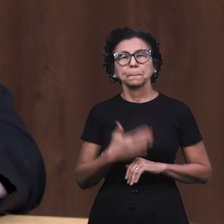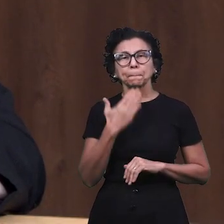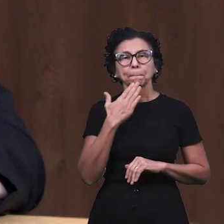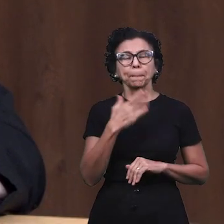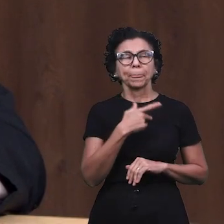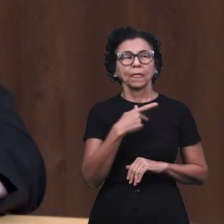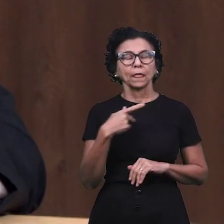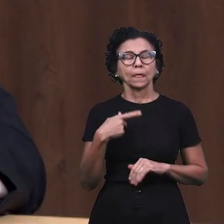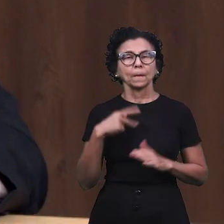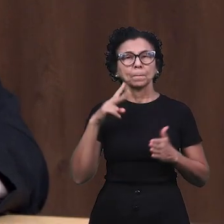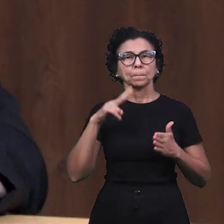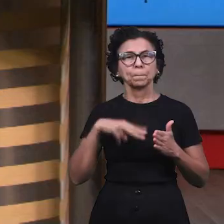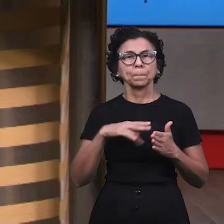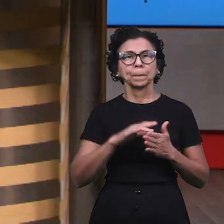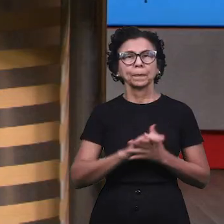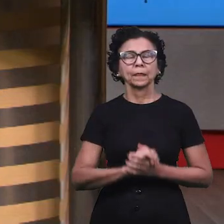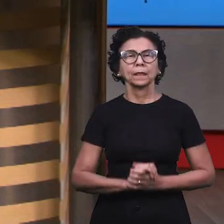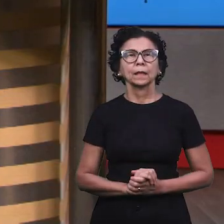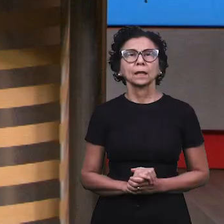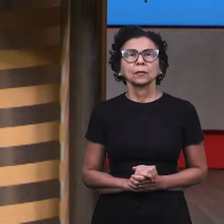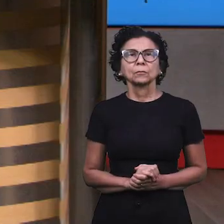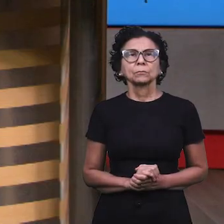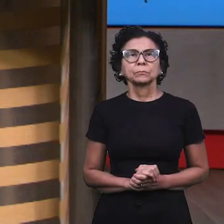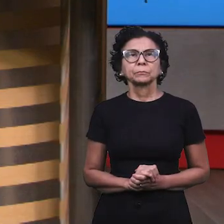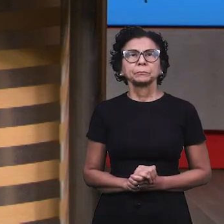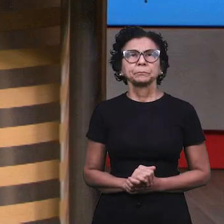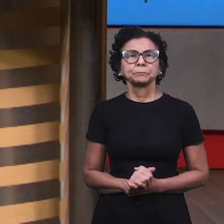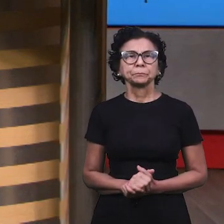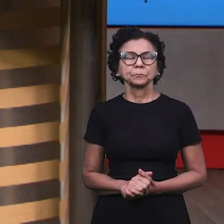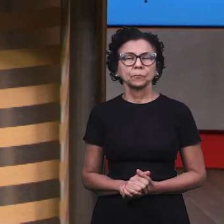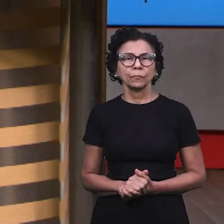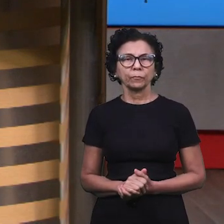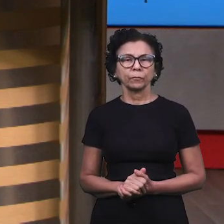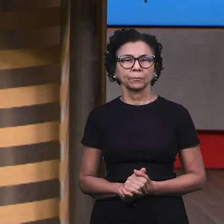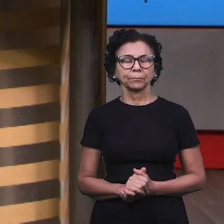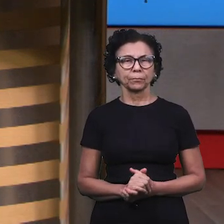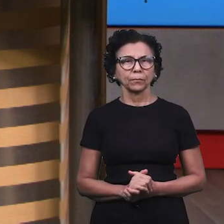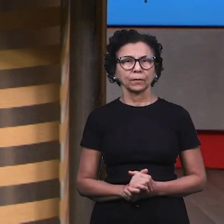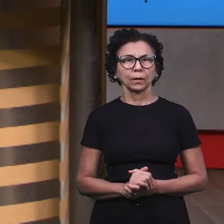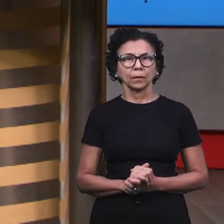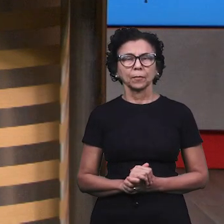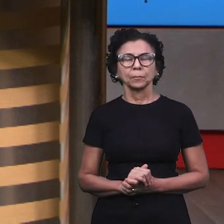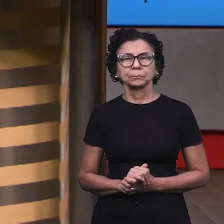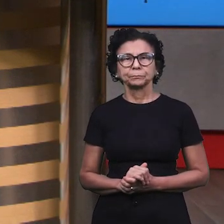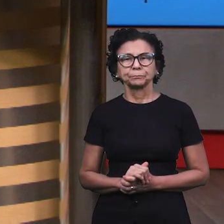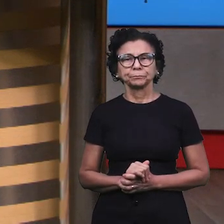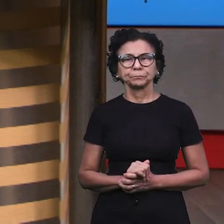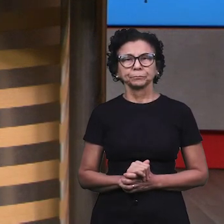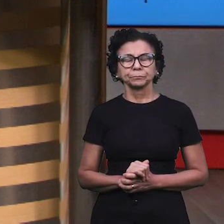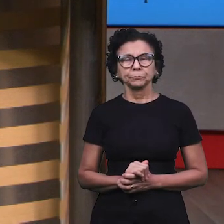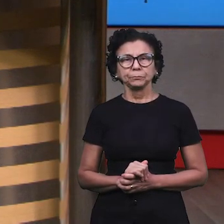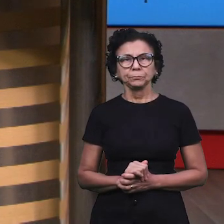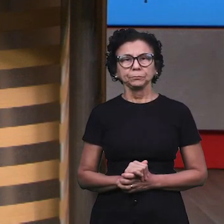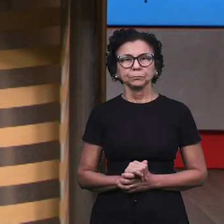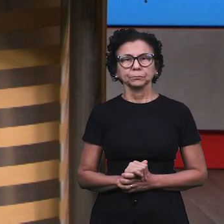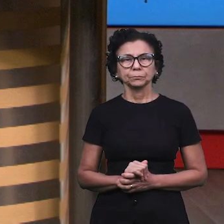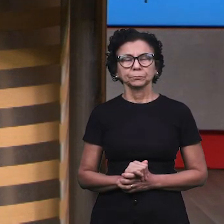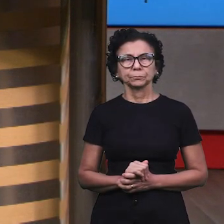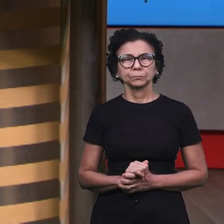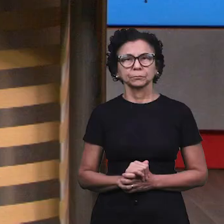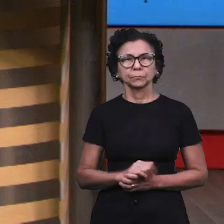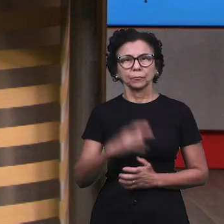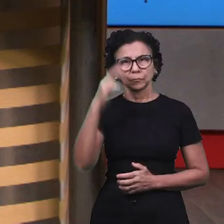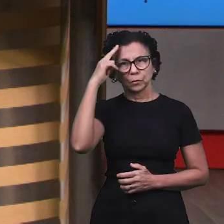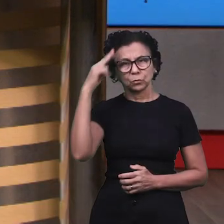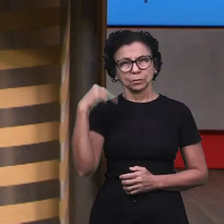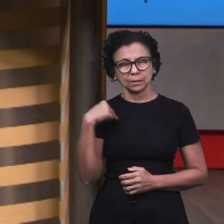Leonardo para ler o texto principal agora. Amém. É interessante essa história de José, porque nós estamos tratando